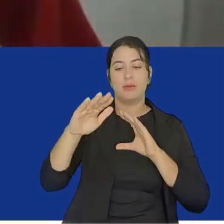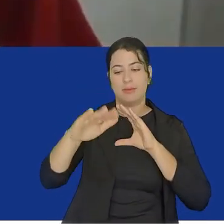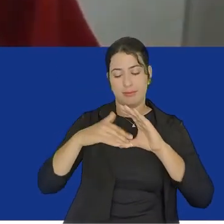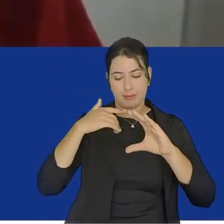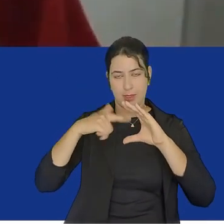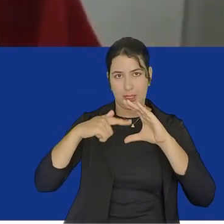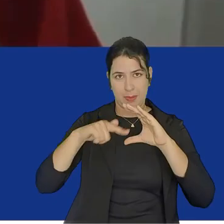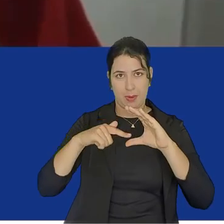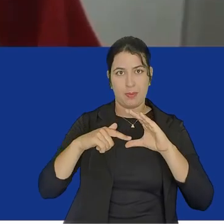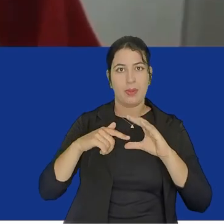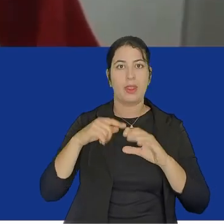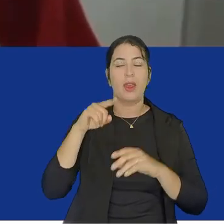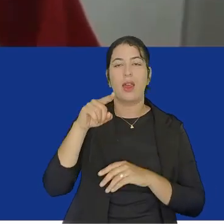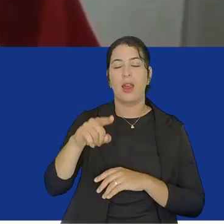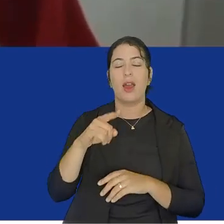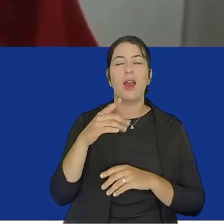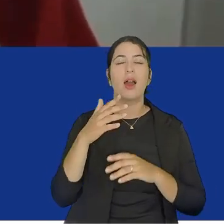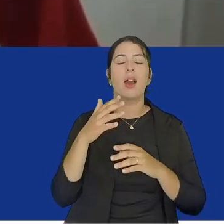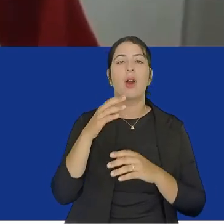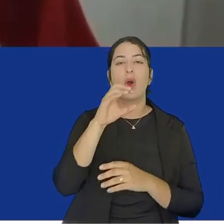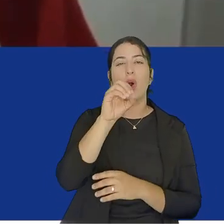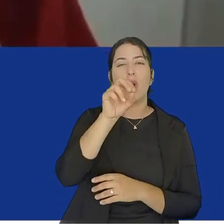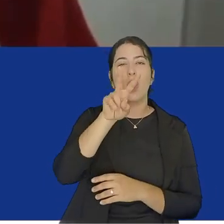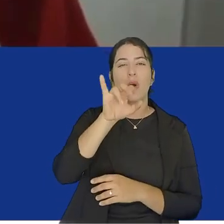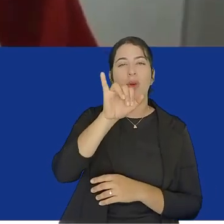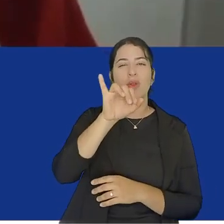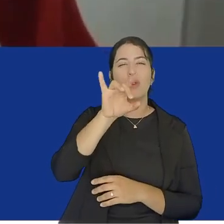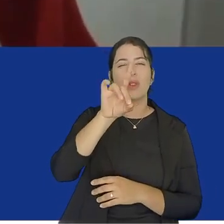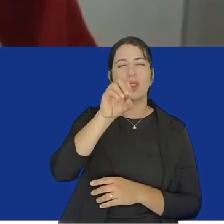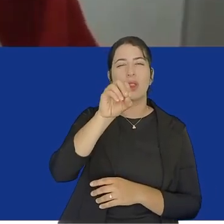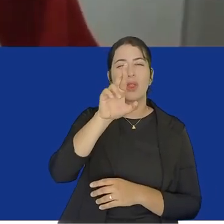corregedoria, não, ouvidoria é um órgão para ouvir